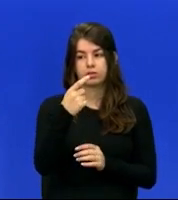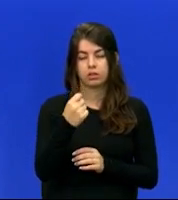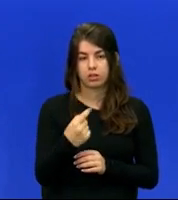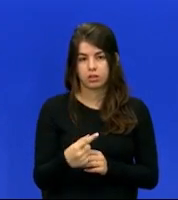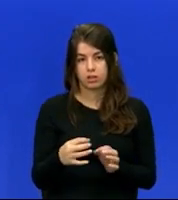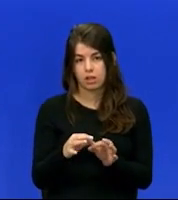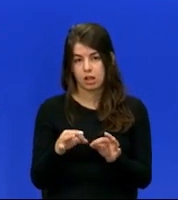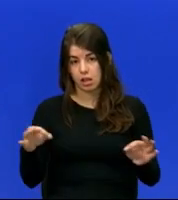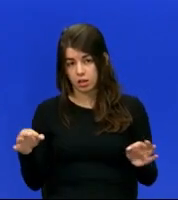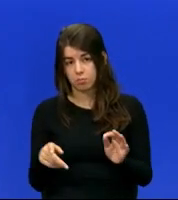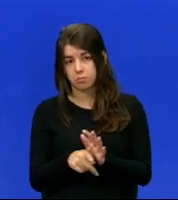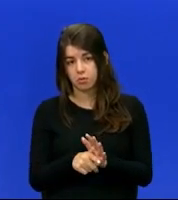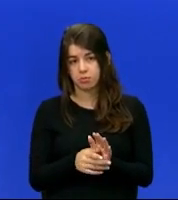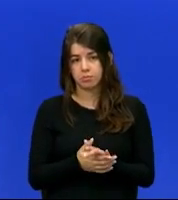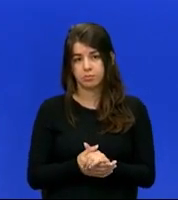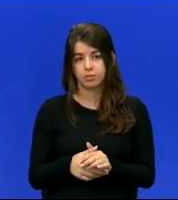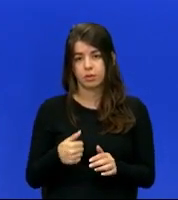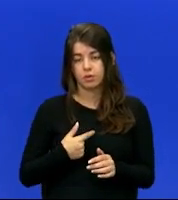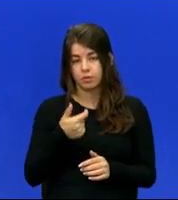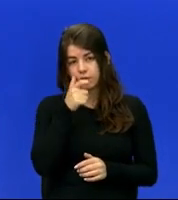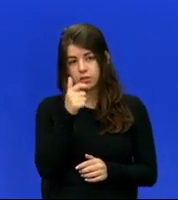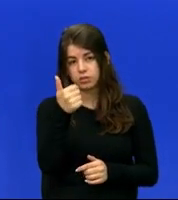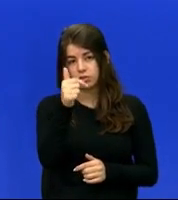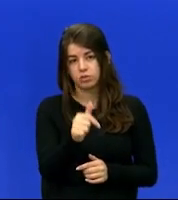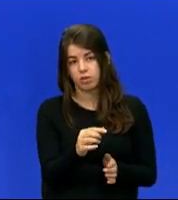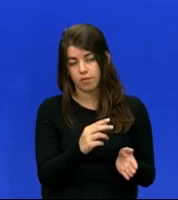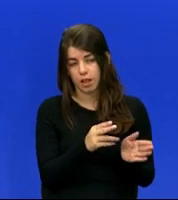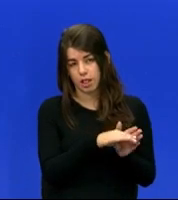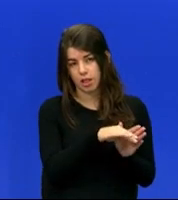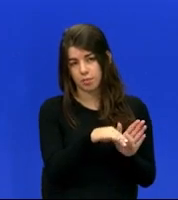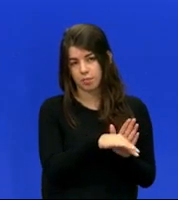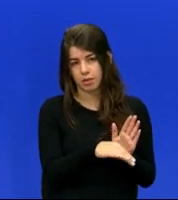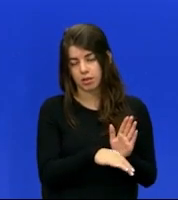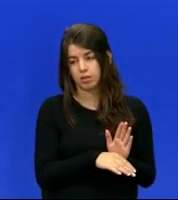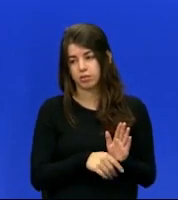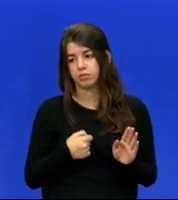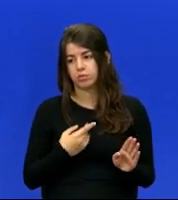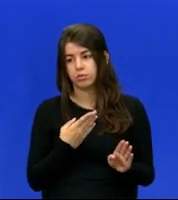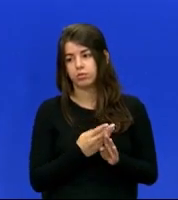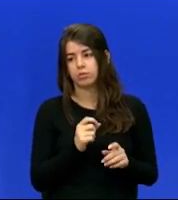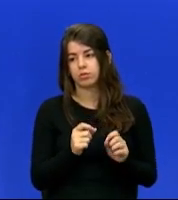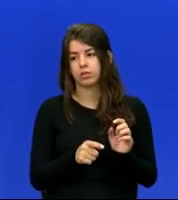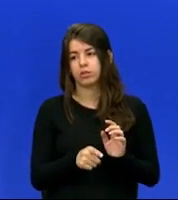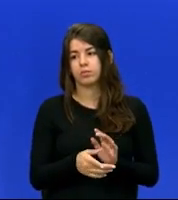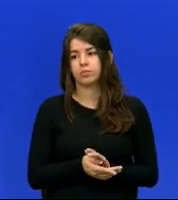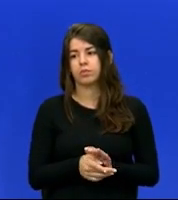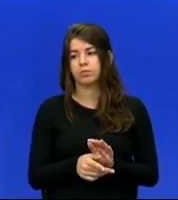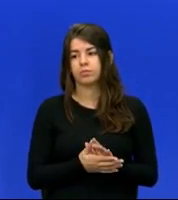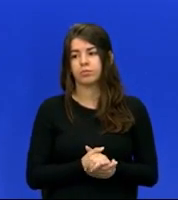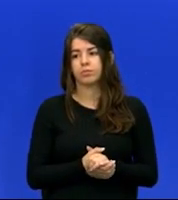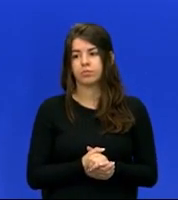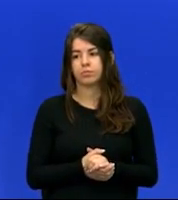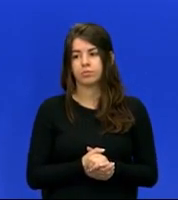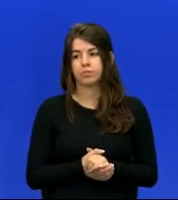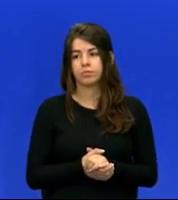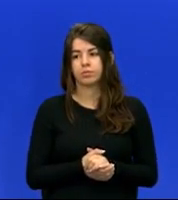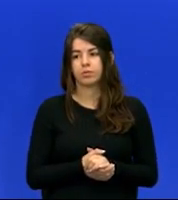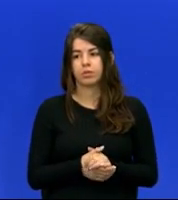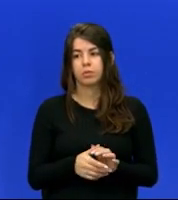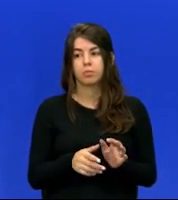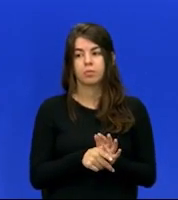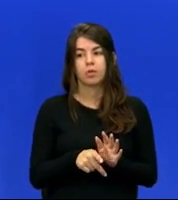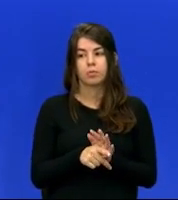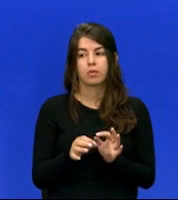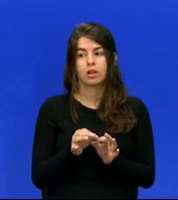área correspondente, consulto novamente a minha tabela e vou encontrar que as